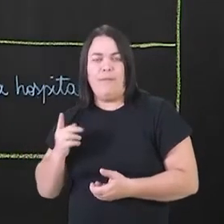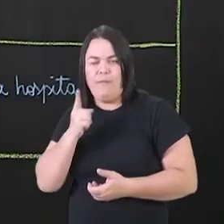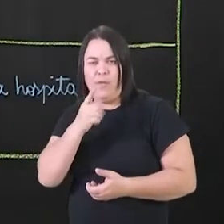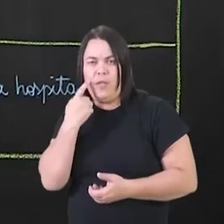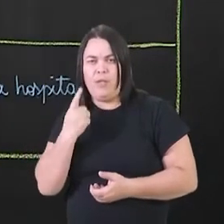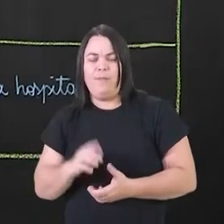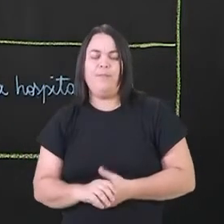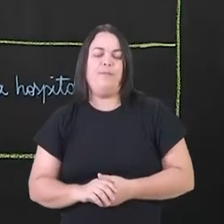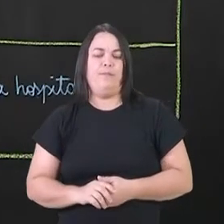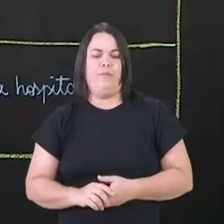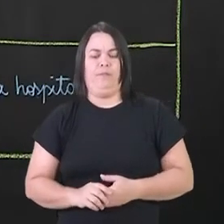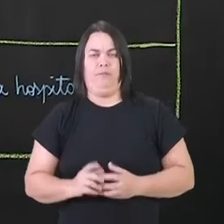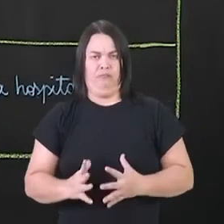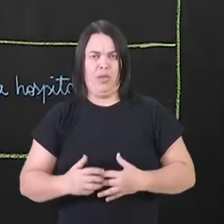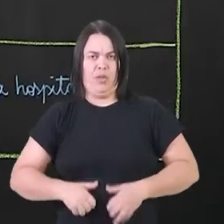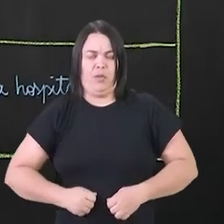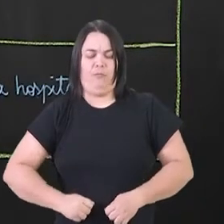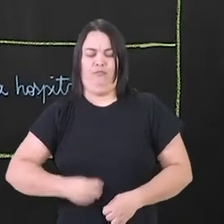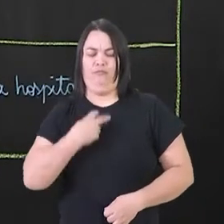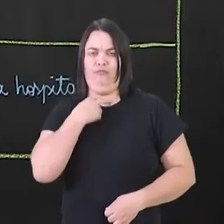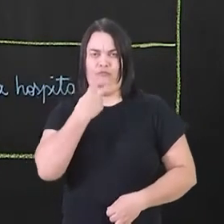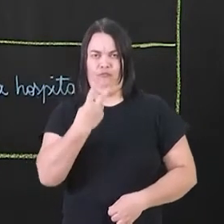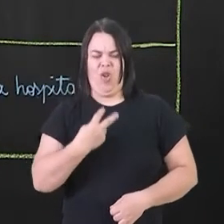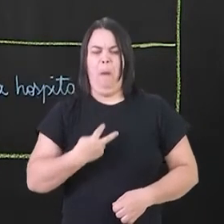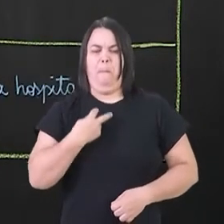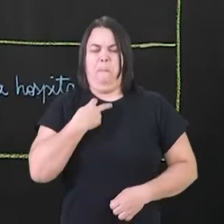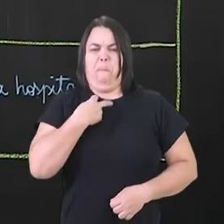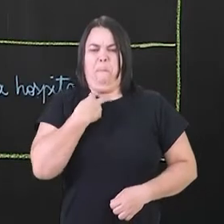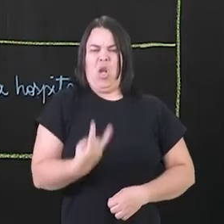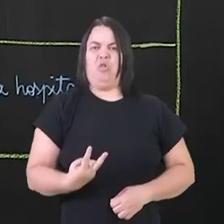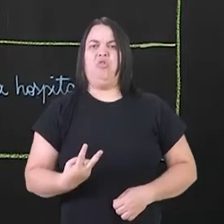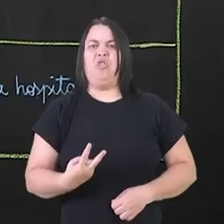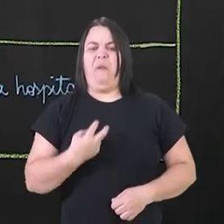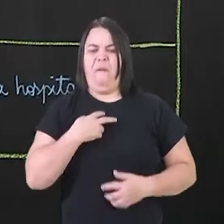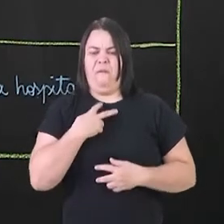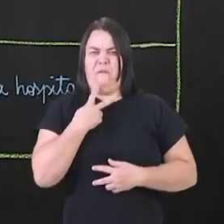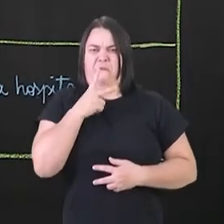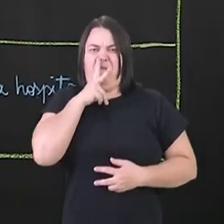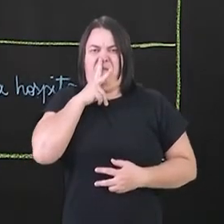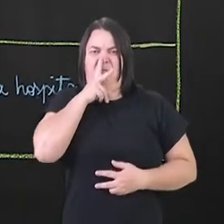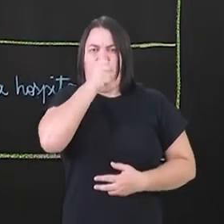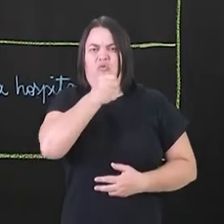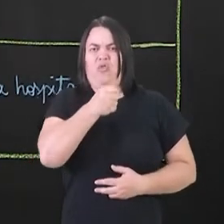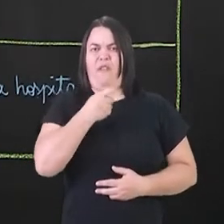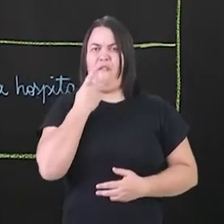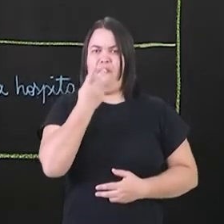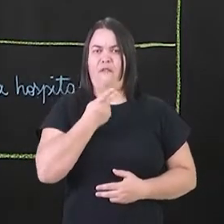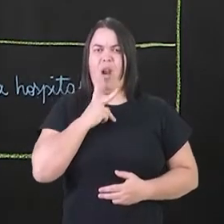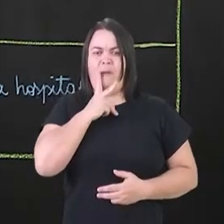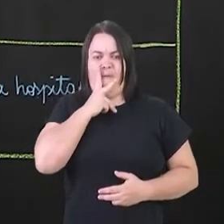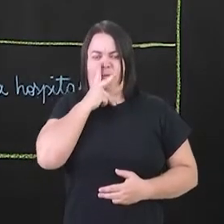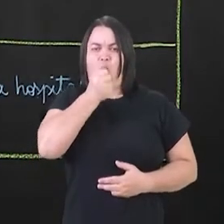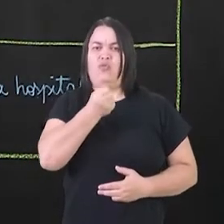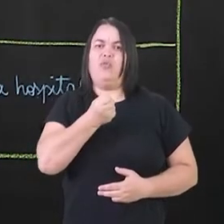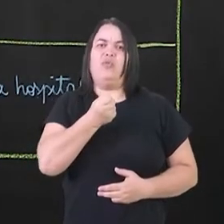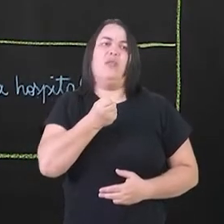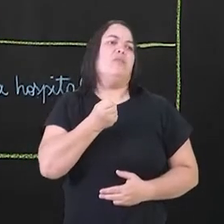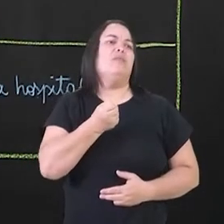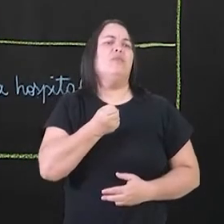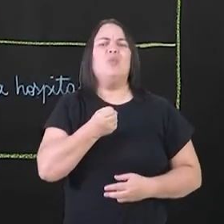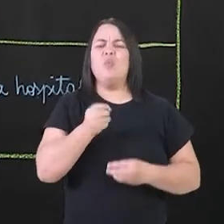minha entonação, olha a minha pronúncia, must. Ele vem com uma força, ele traz